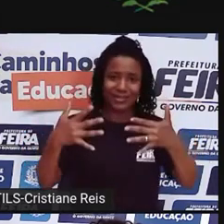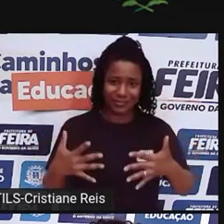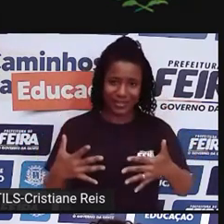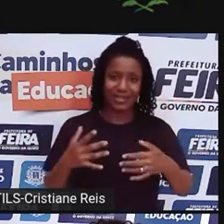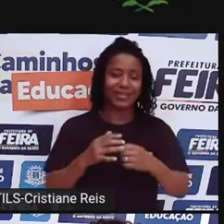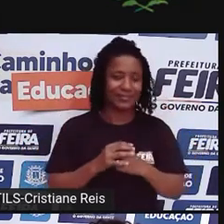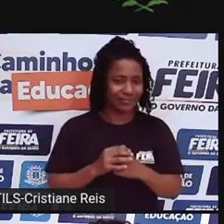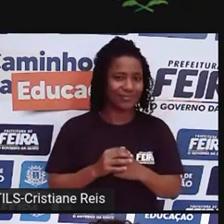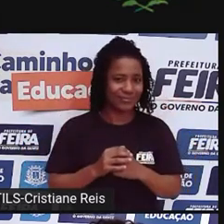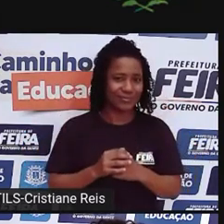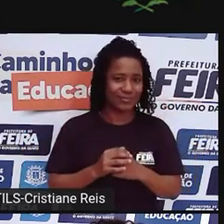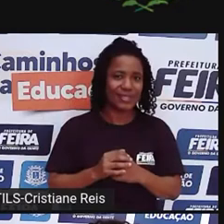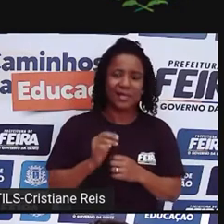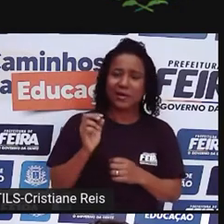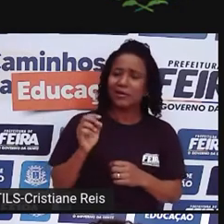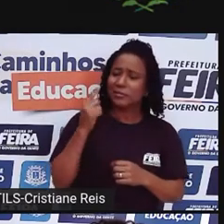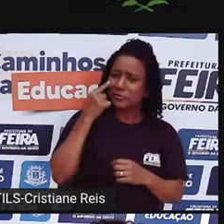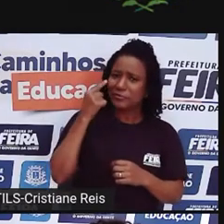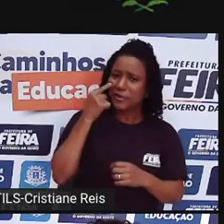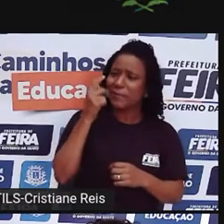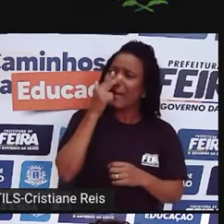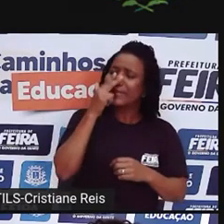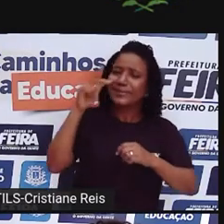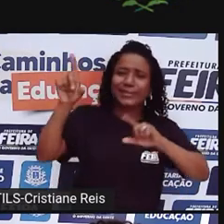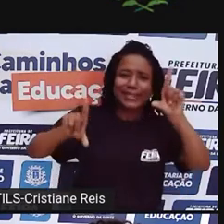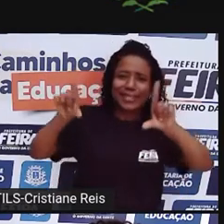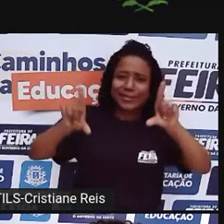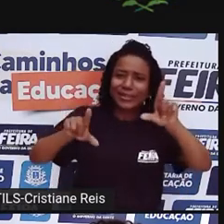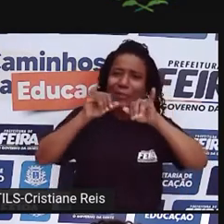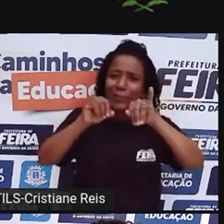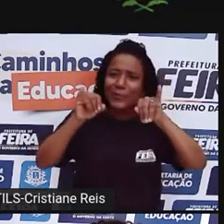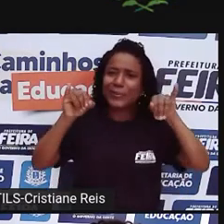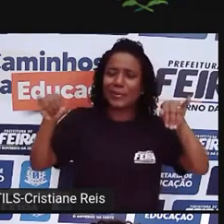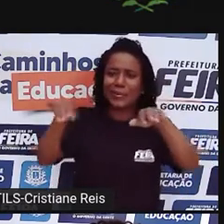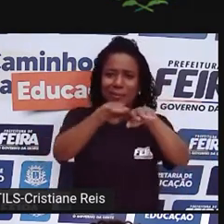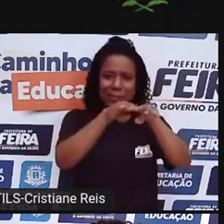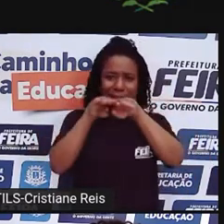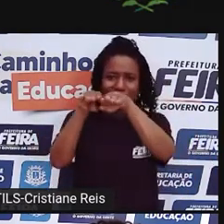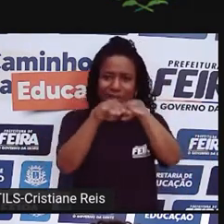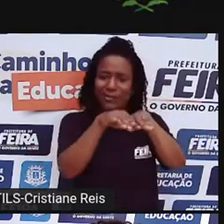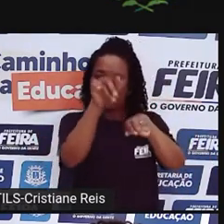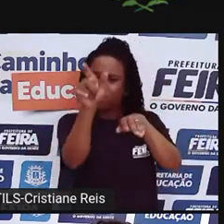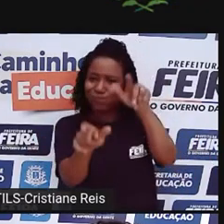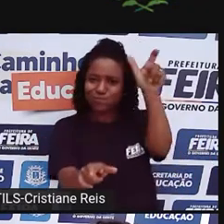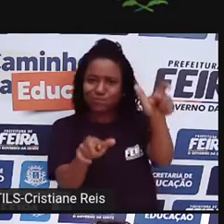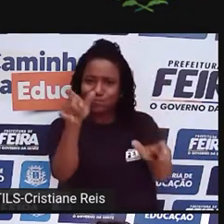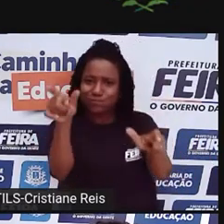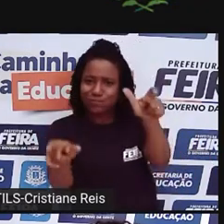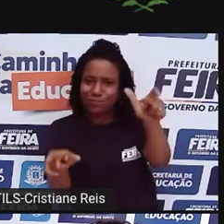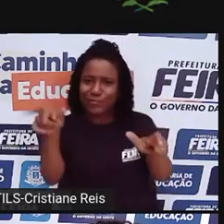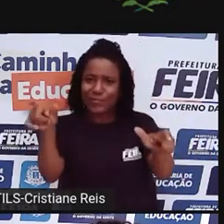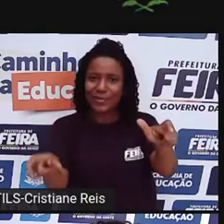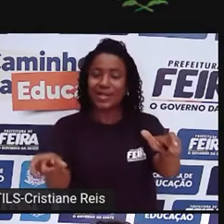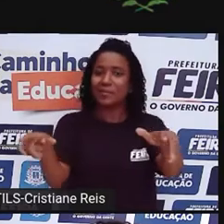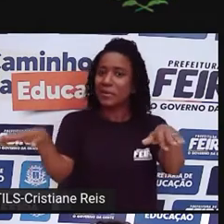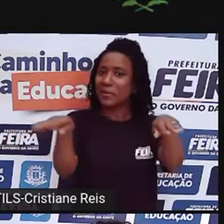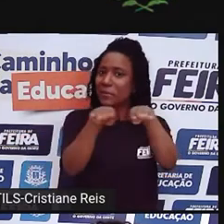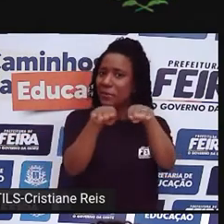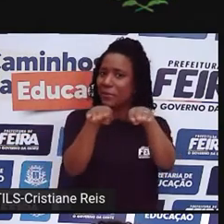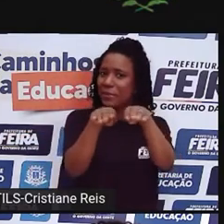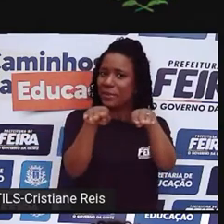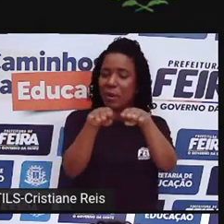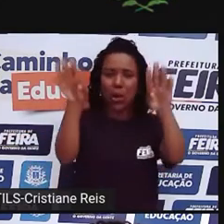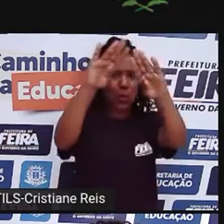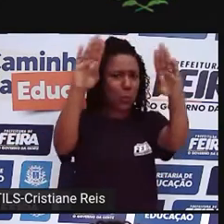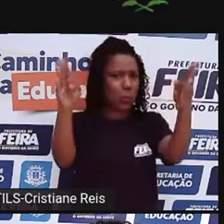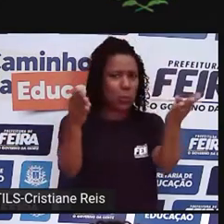repetição de um mesmo padrão, né? Um mesmo tipo de modelo, um mesmo tipo de sujeitos vão aparecendo ali naquelas